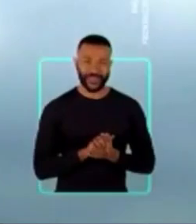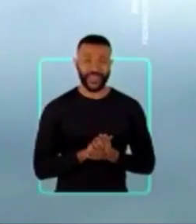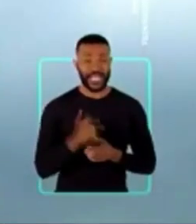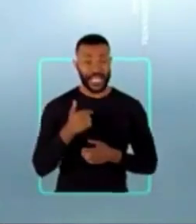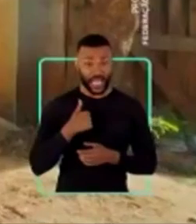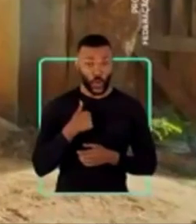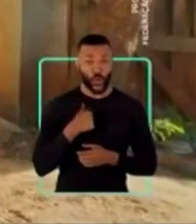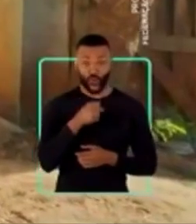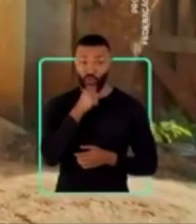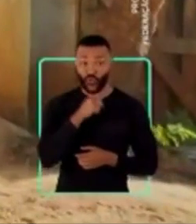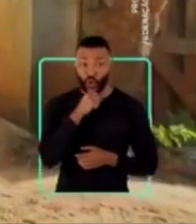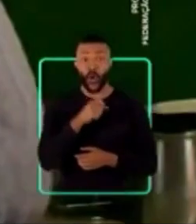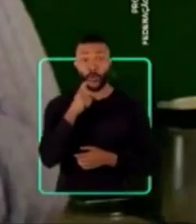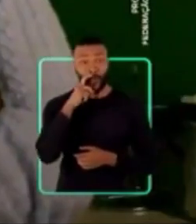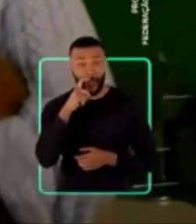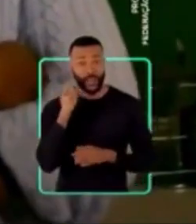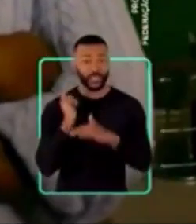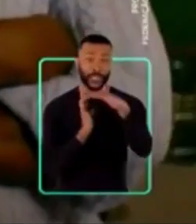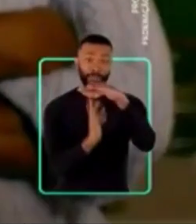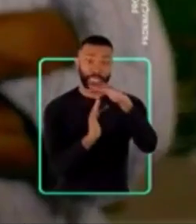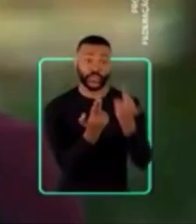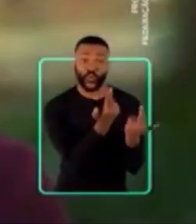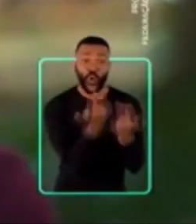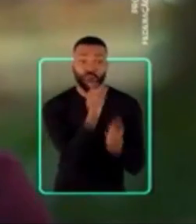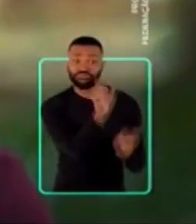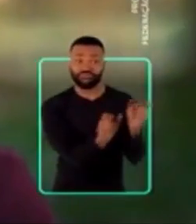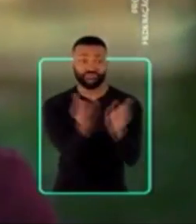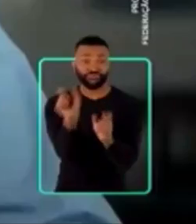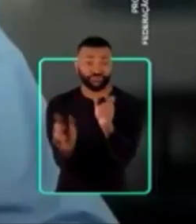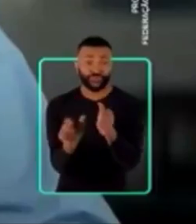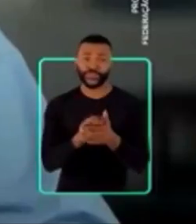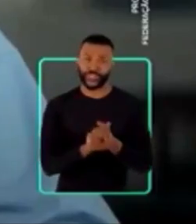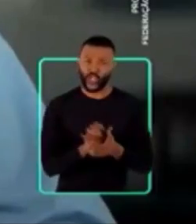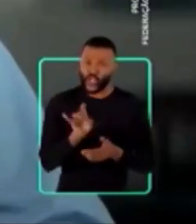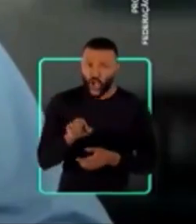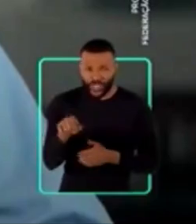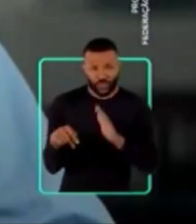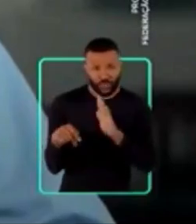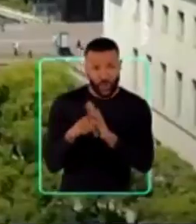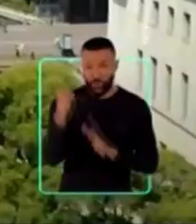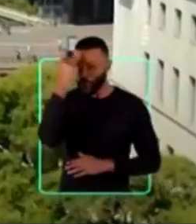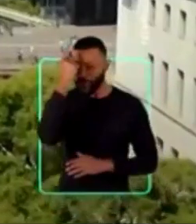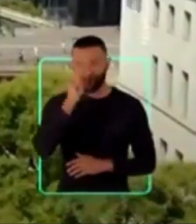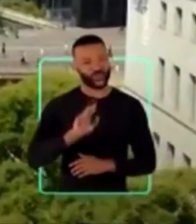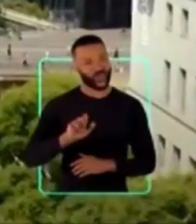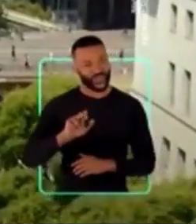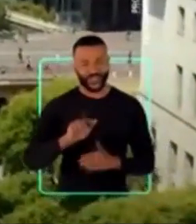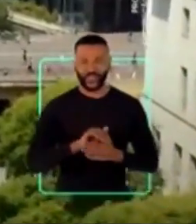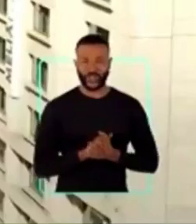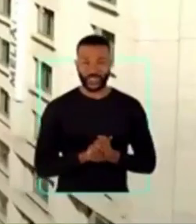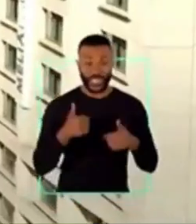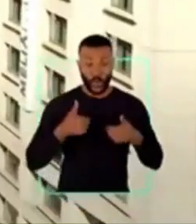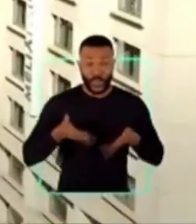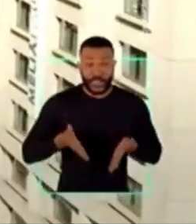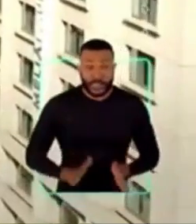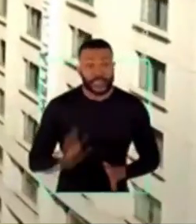Sou neto e filho de imigrantes, igual a milhões de paulistas. Mas não é só isso que me faz paulista.